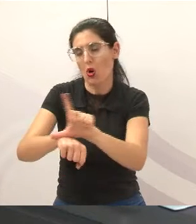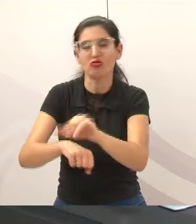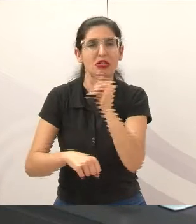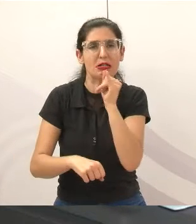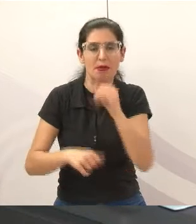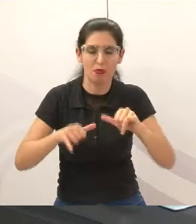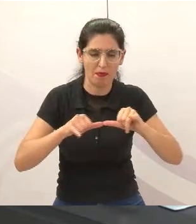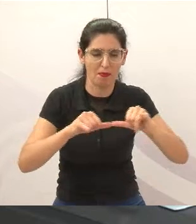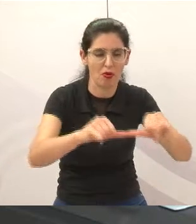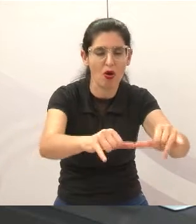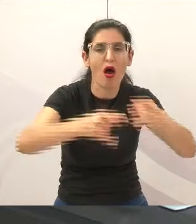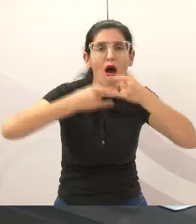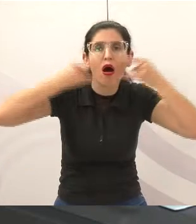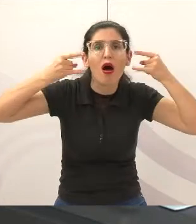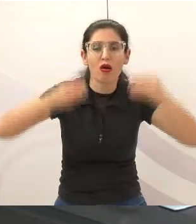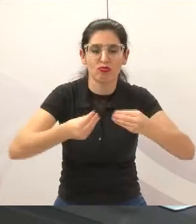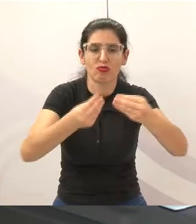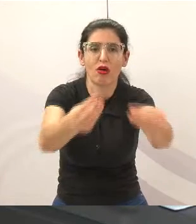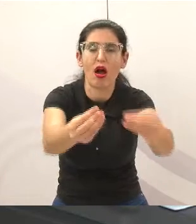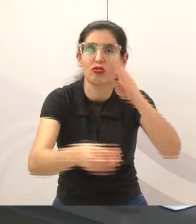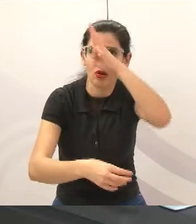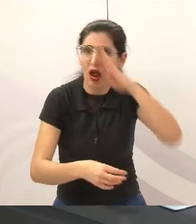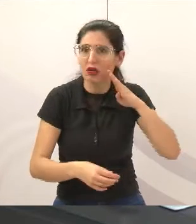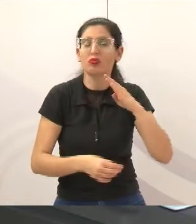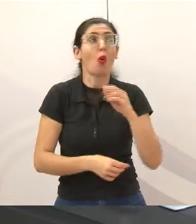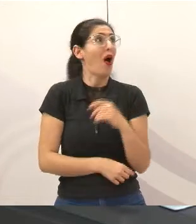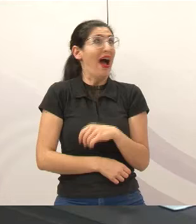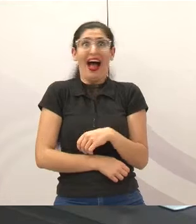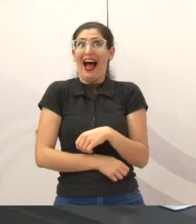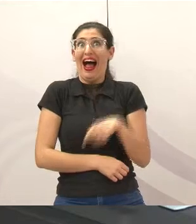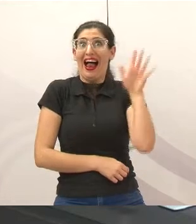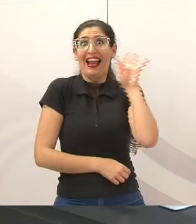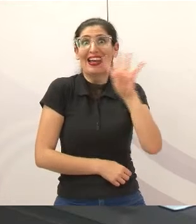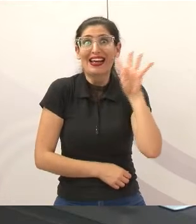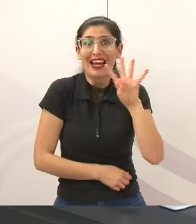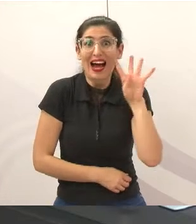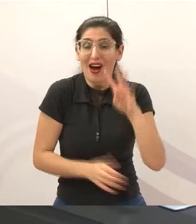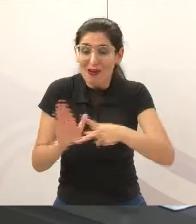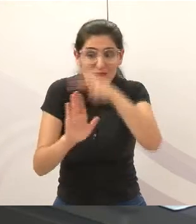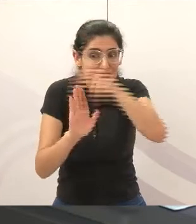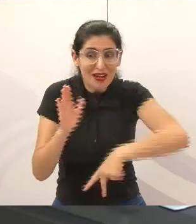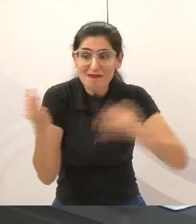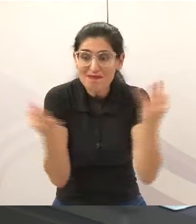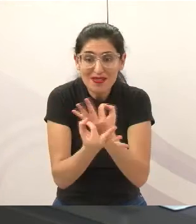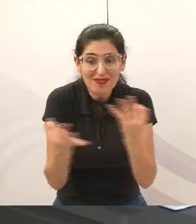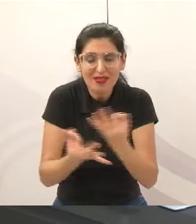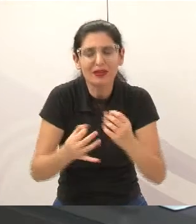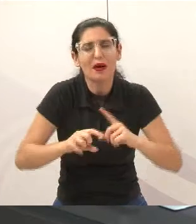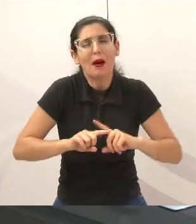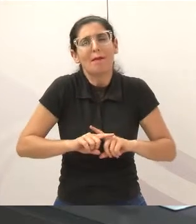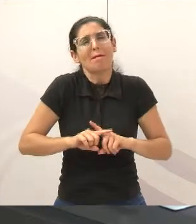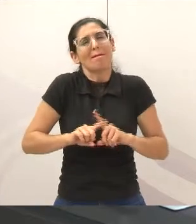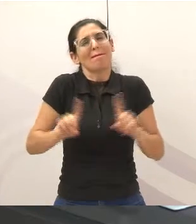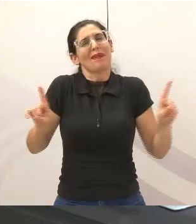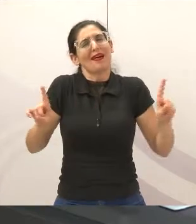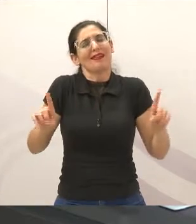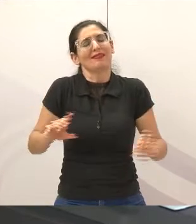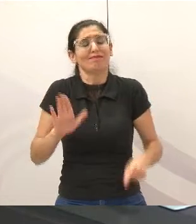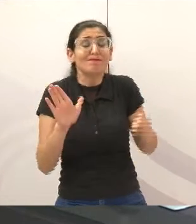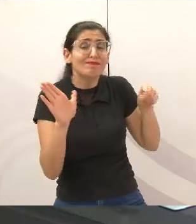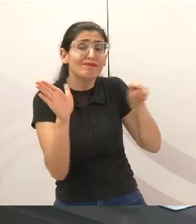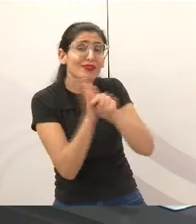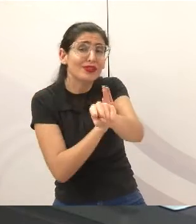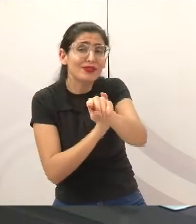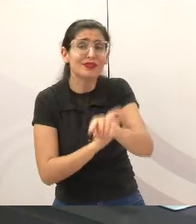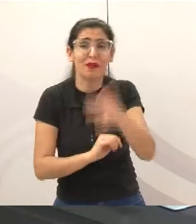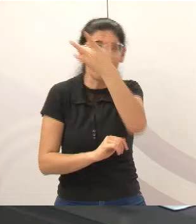que sim, seria um projeto perfeito. Porque eu vou fazer uma pergunta aqui, e eu gostaria até mesmo que os